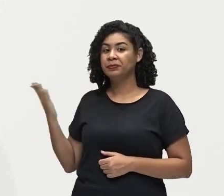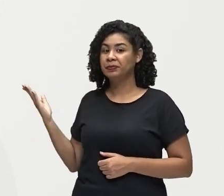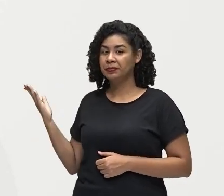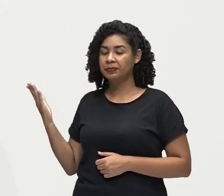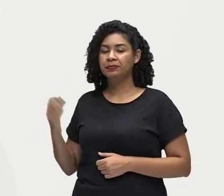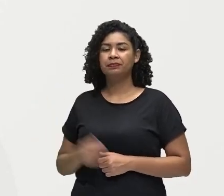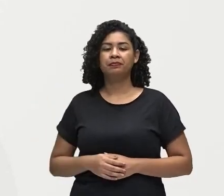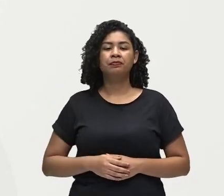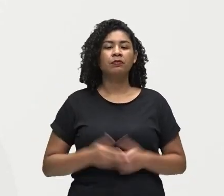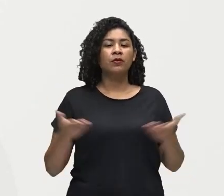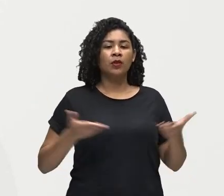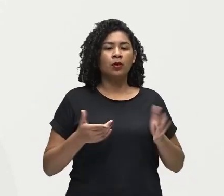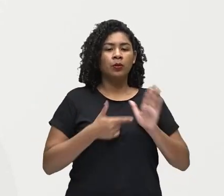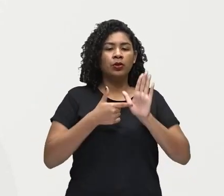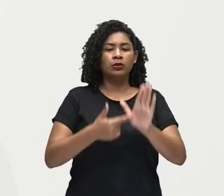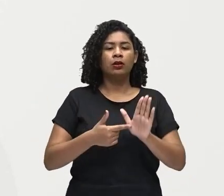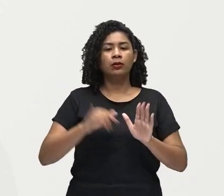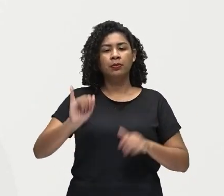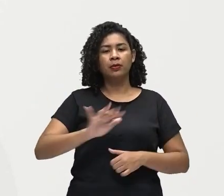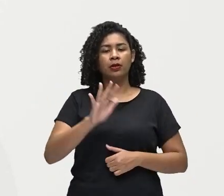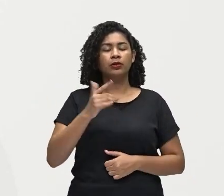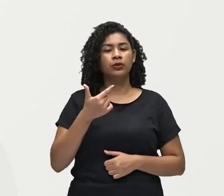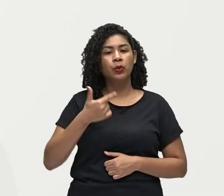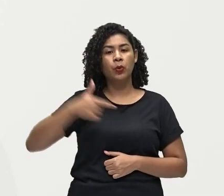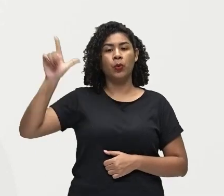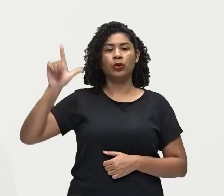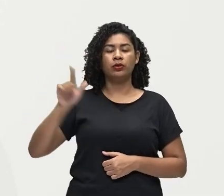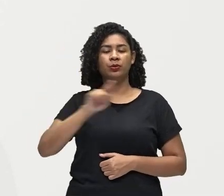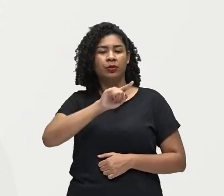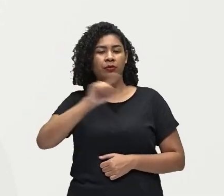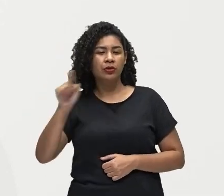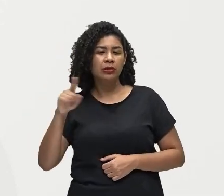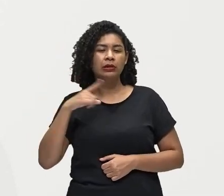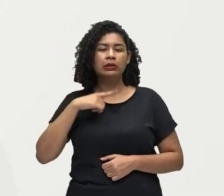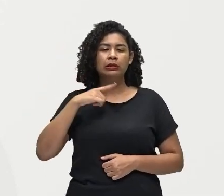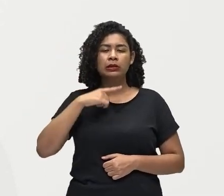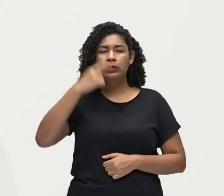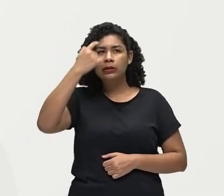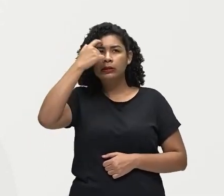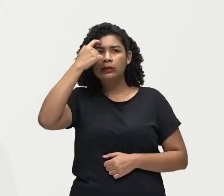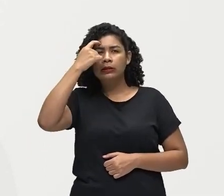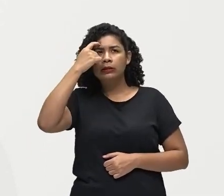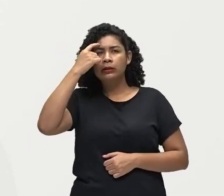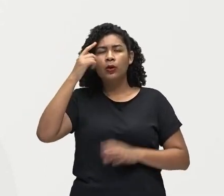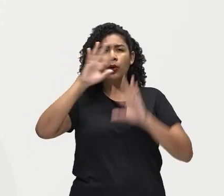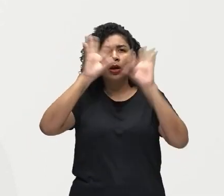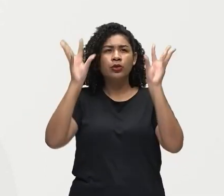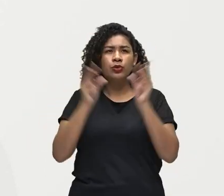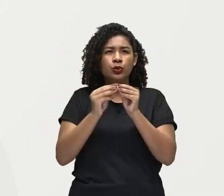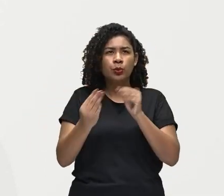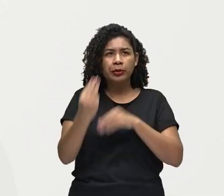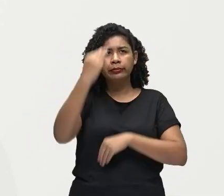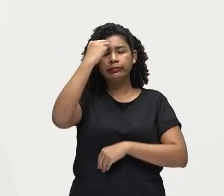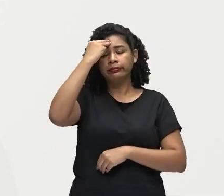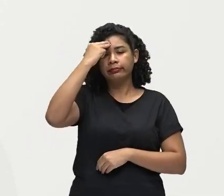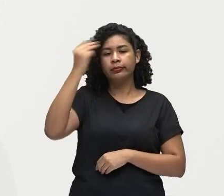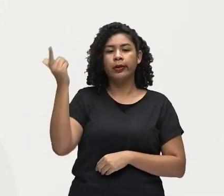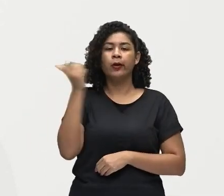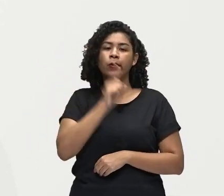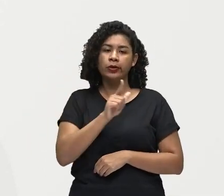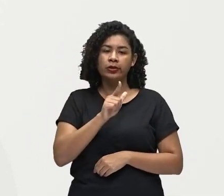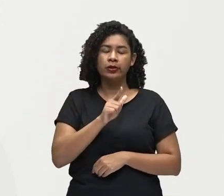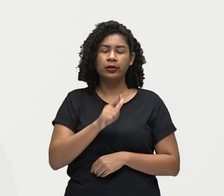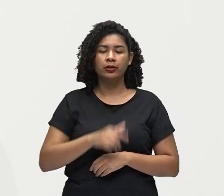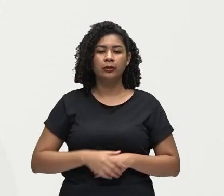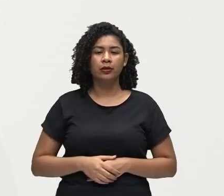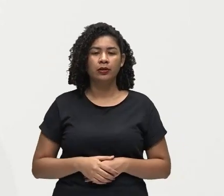Agora a gente vai observar uma outra imagem para a gente fazer aí um mapa mental ali, fazer um resuminho, né, do que a gente pôde